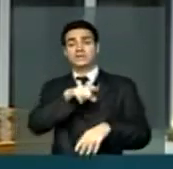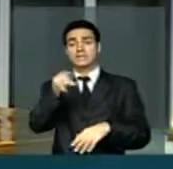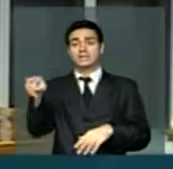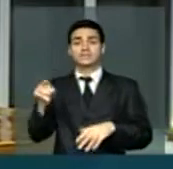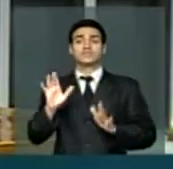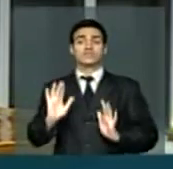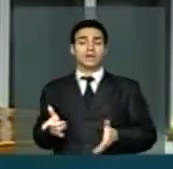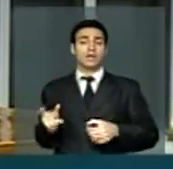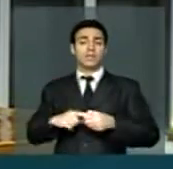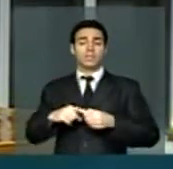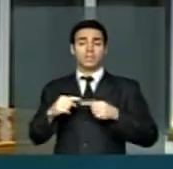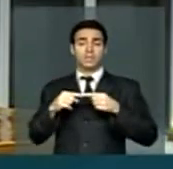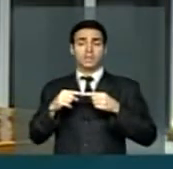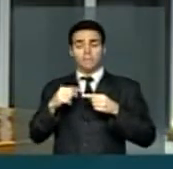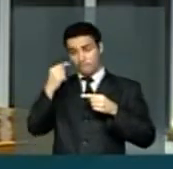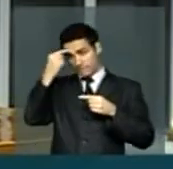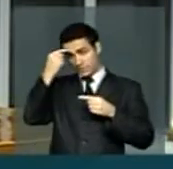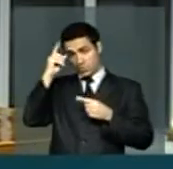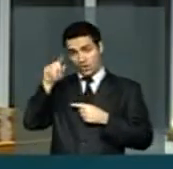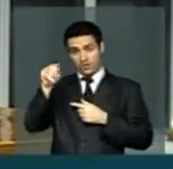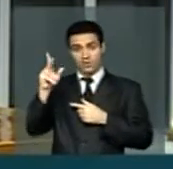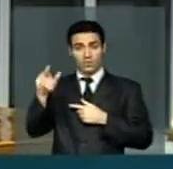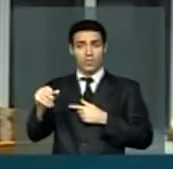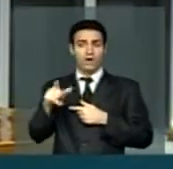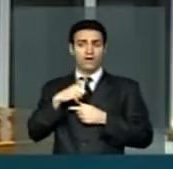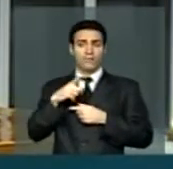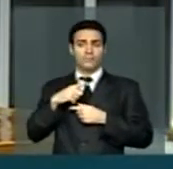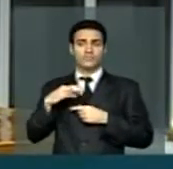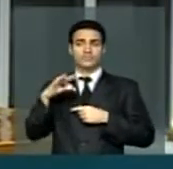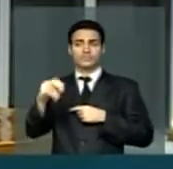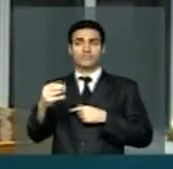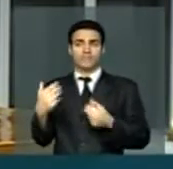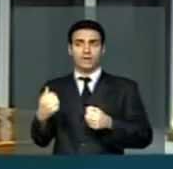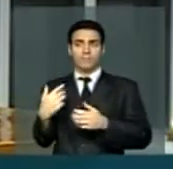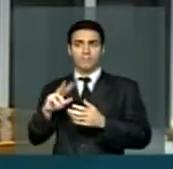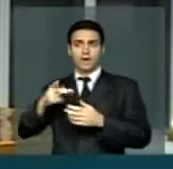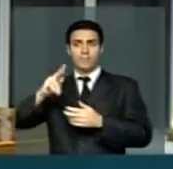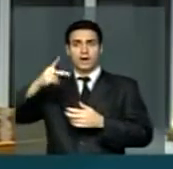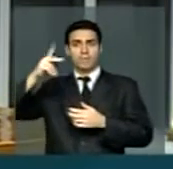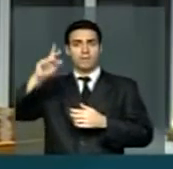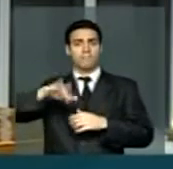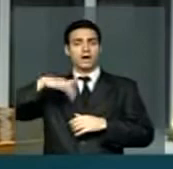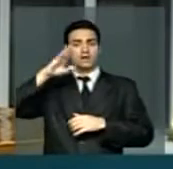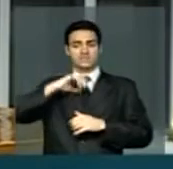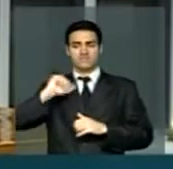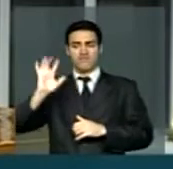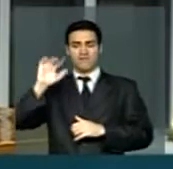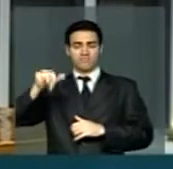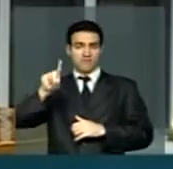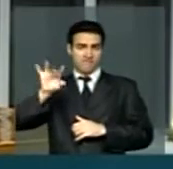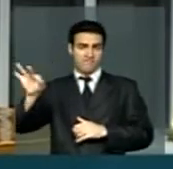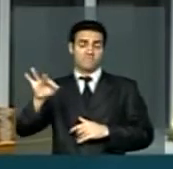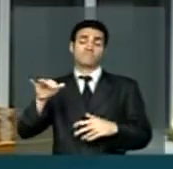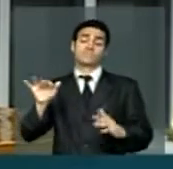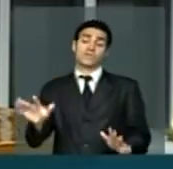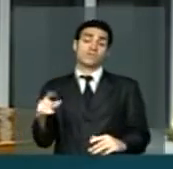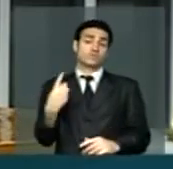foi associado e foi alimentado pela especulação imobiliária aqui no Distrito Federal. O que nos